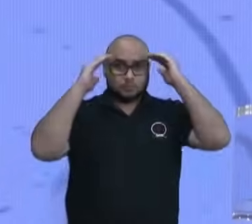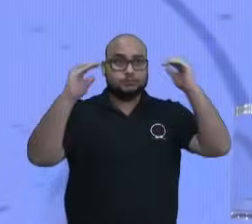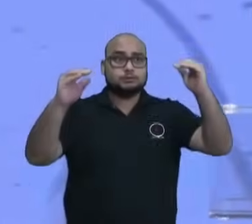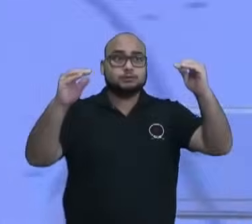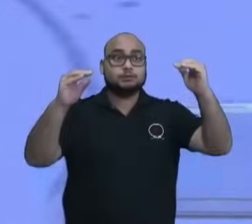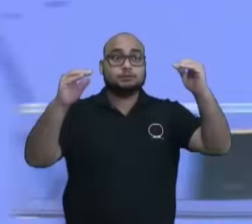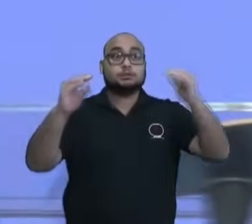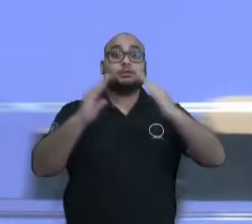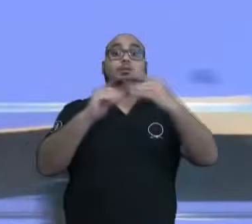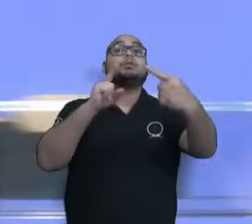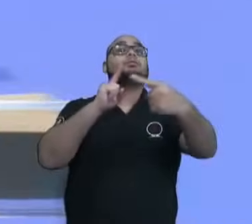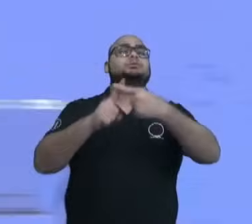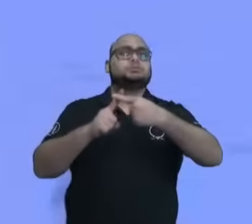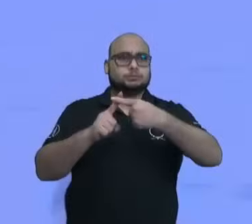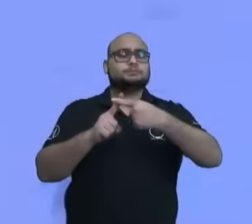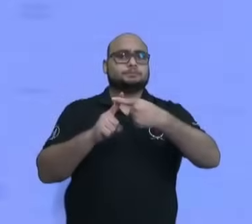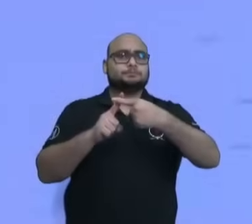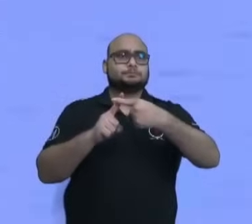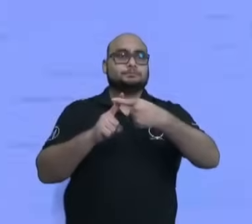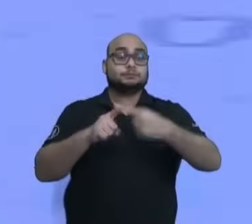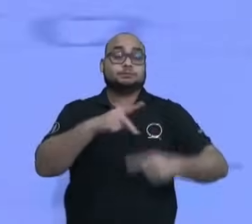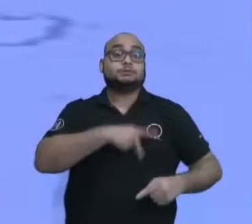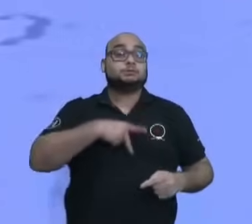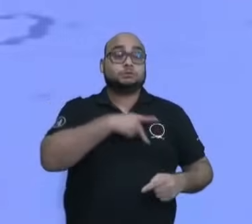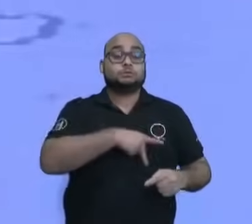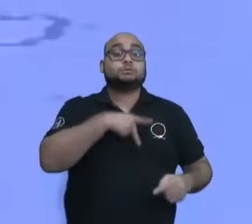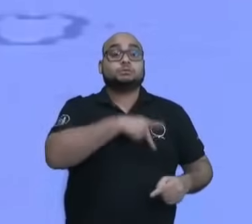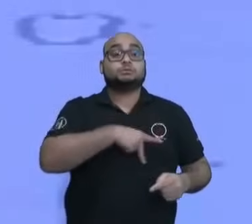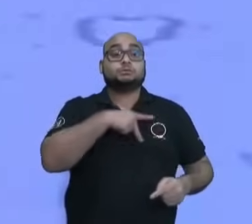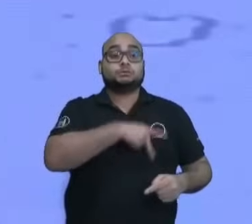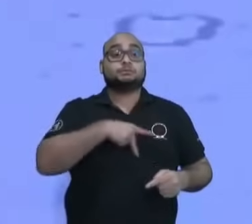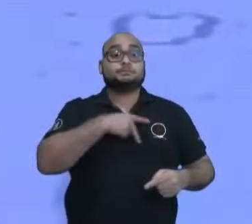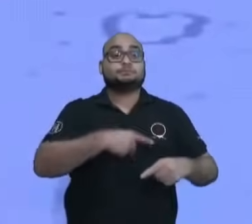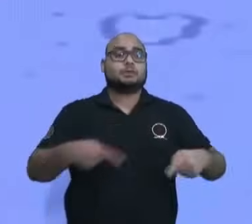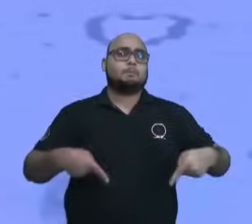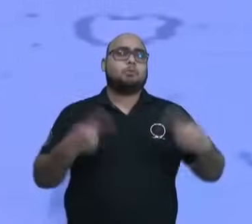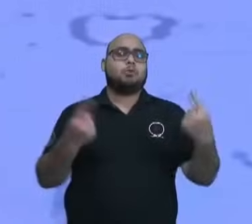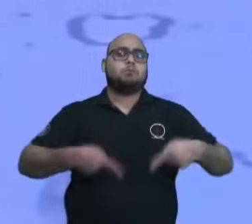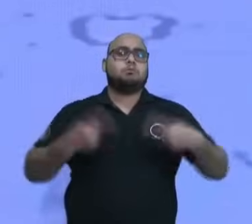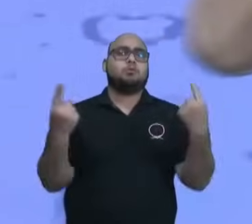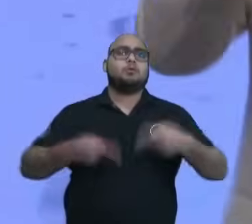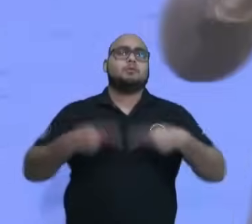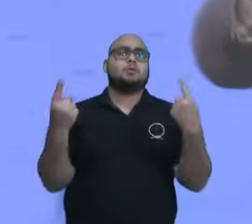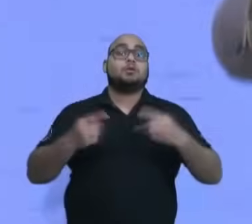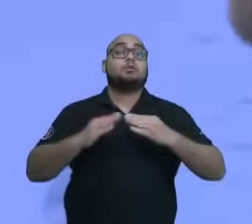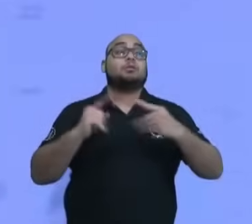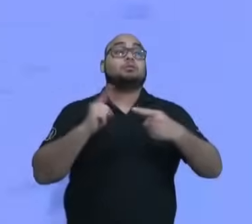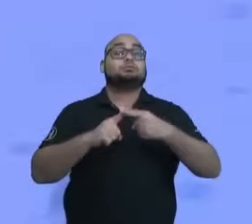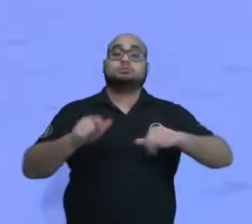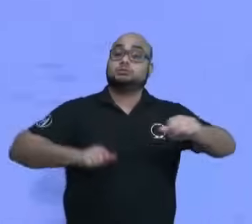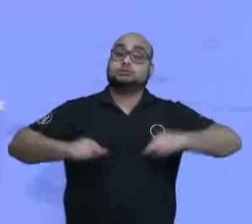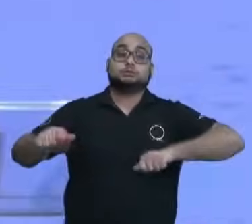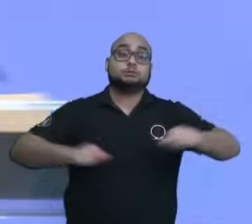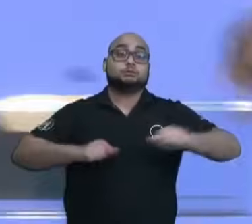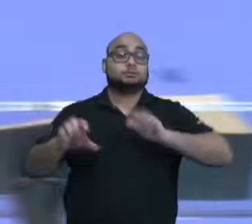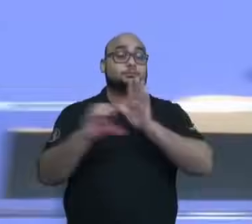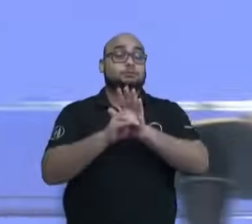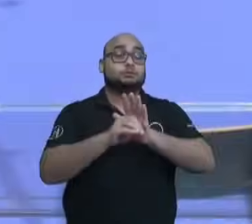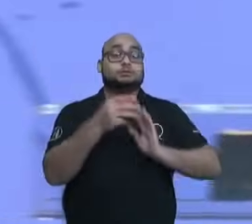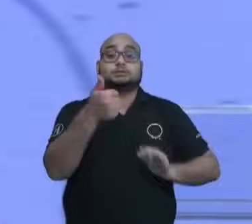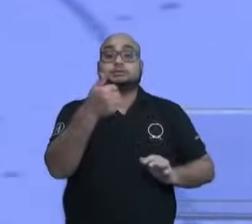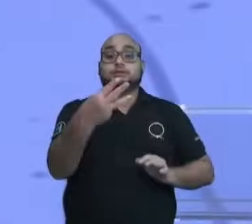da igreja e Paulo para sair abrindo igreja Atos Capítulo 13 do versículo 1 ao